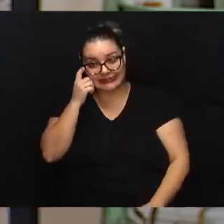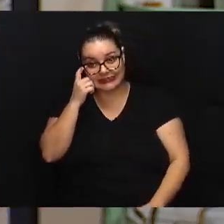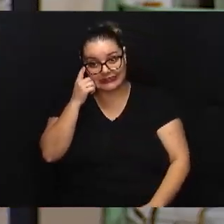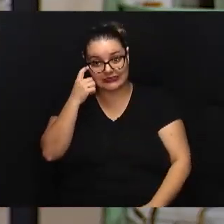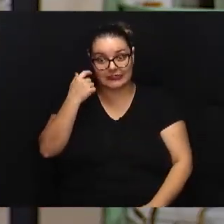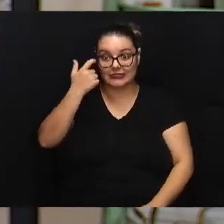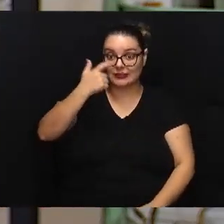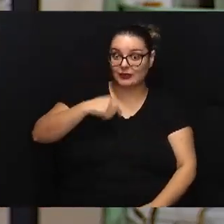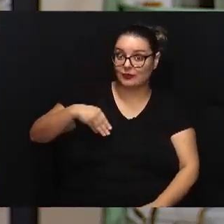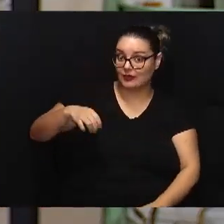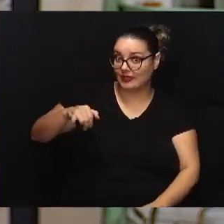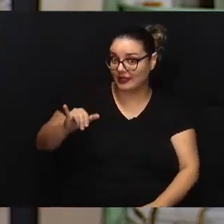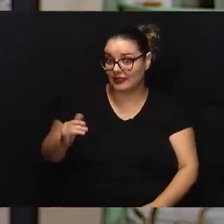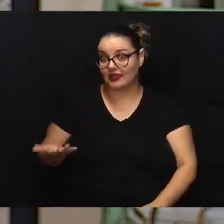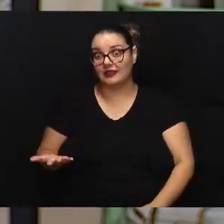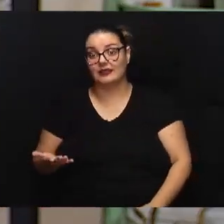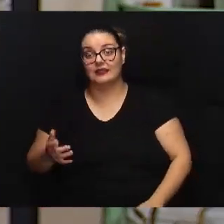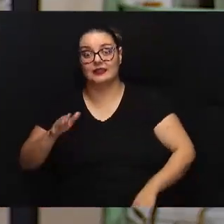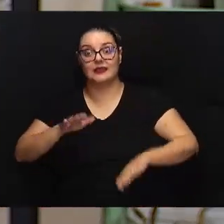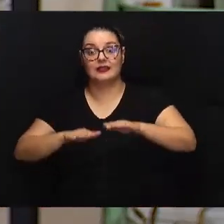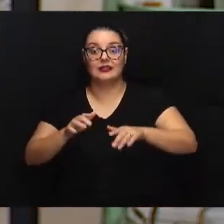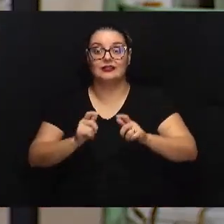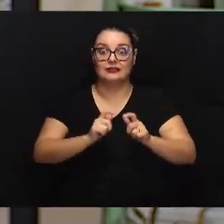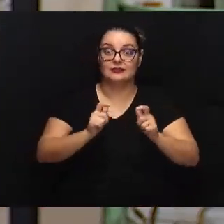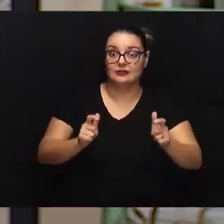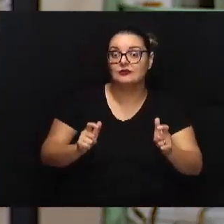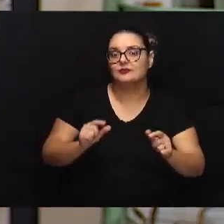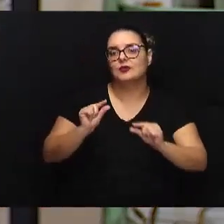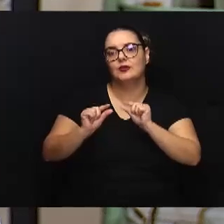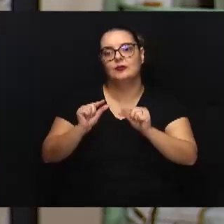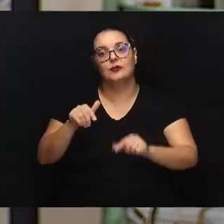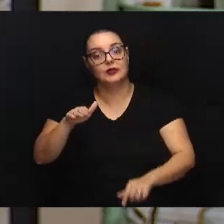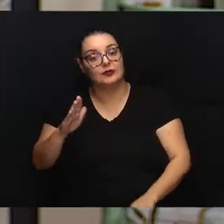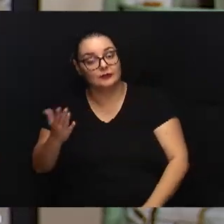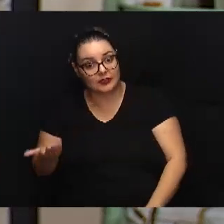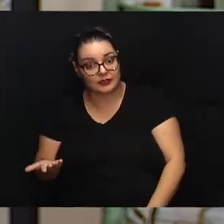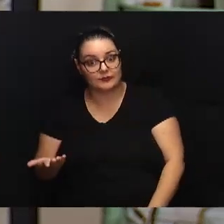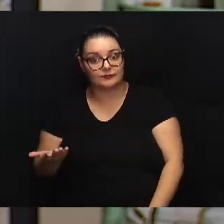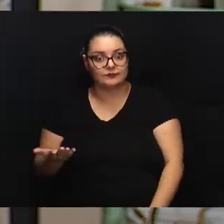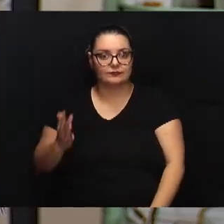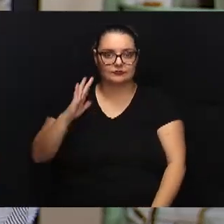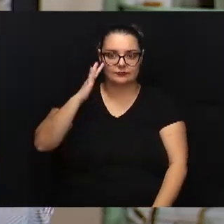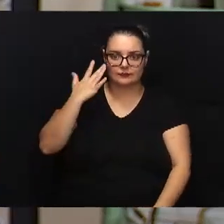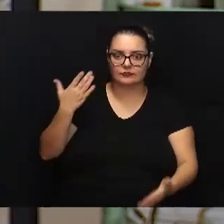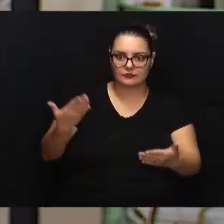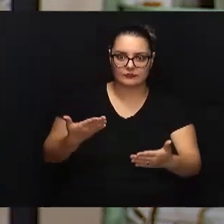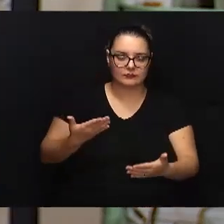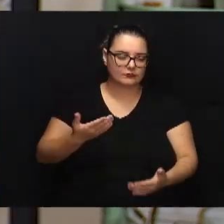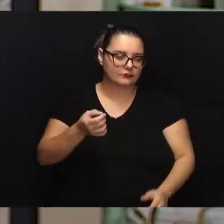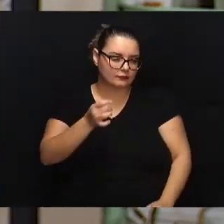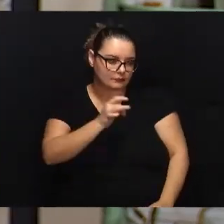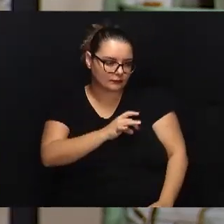repente eu vou ter que aumentar um pouquinho e crescer um pouquinho. Então acho que hoje... Mas isso te dá medo quando